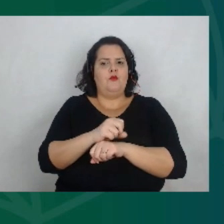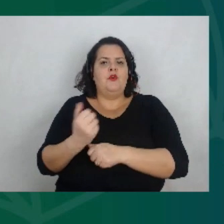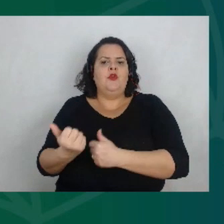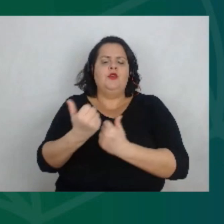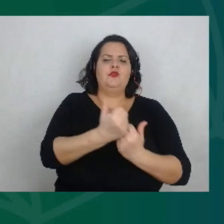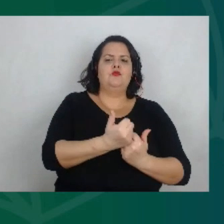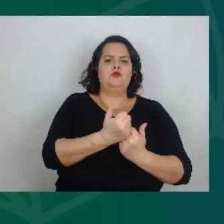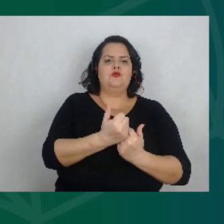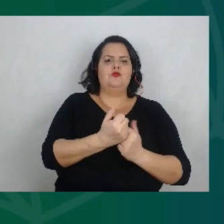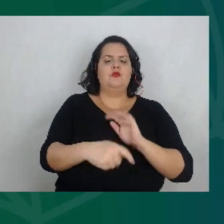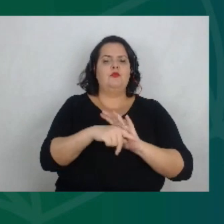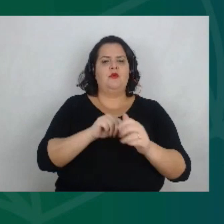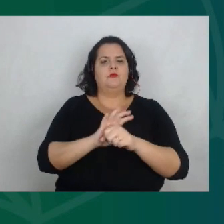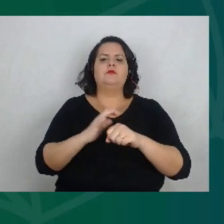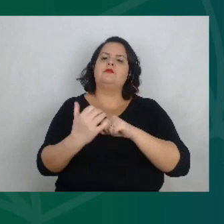a mesma base